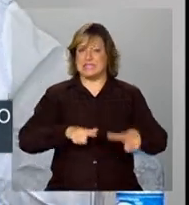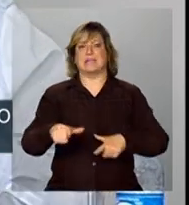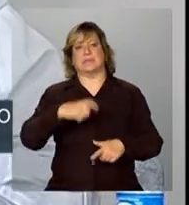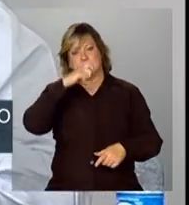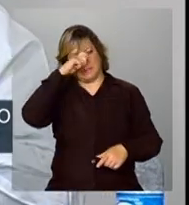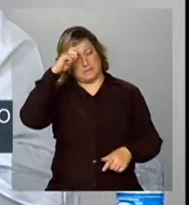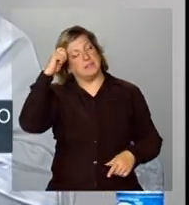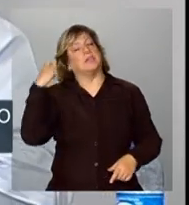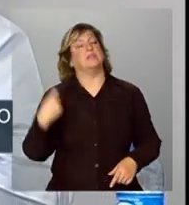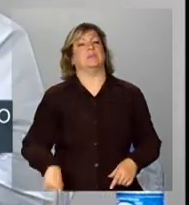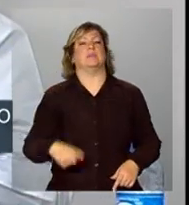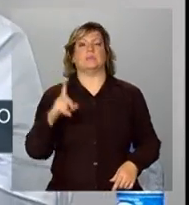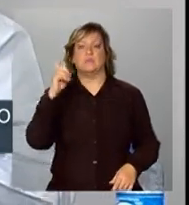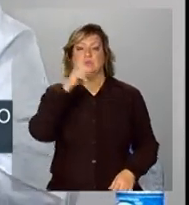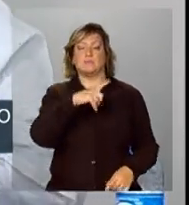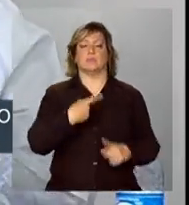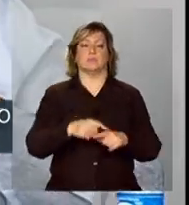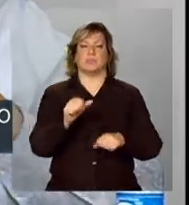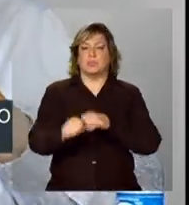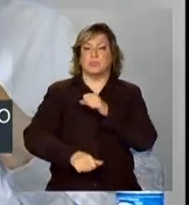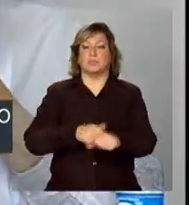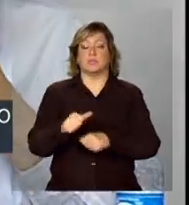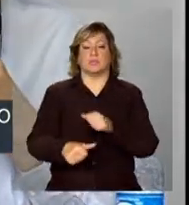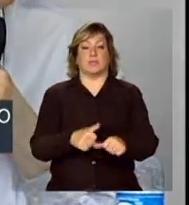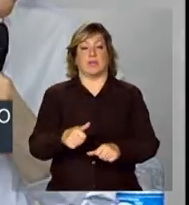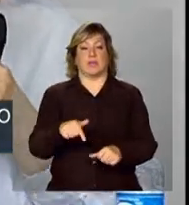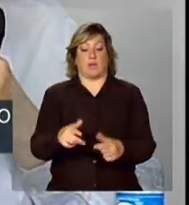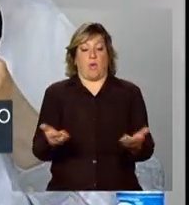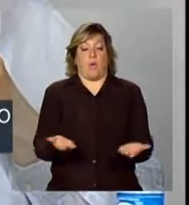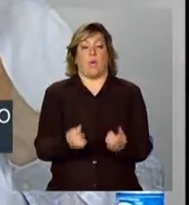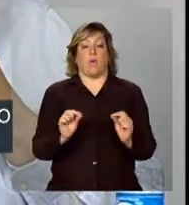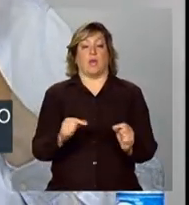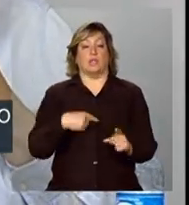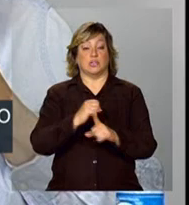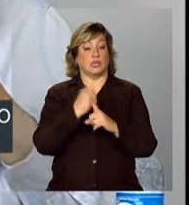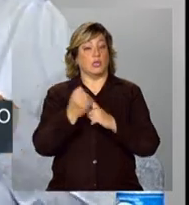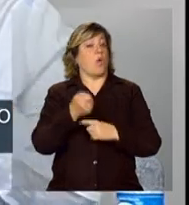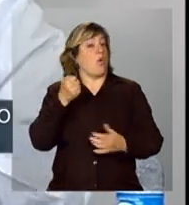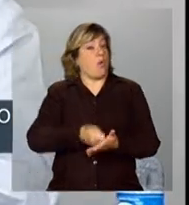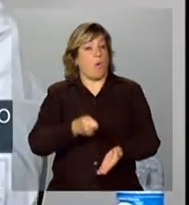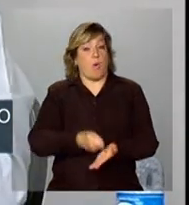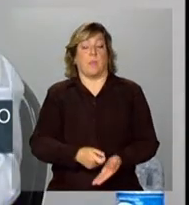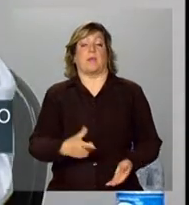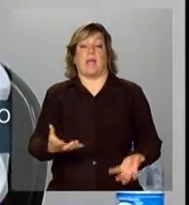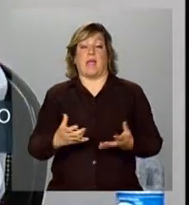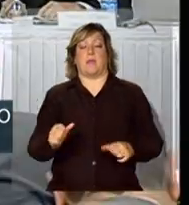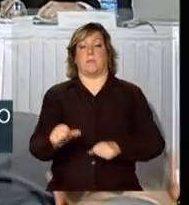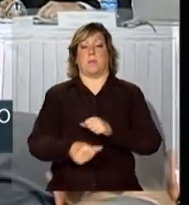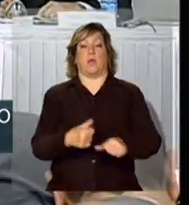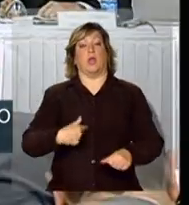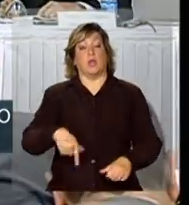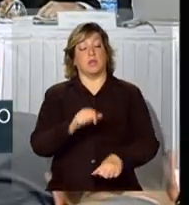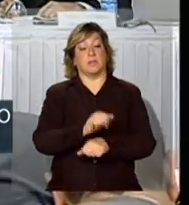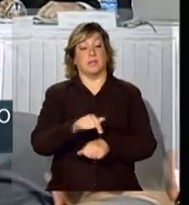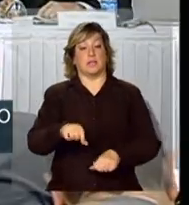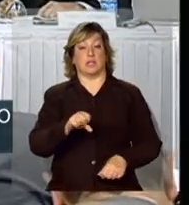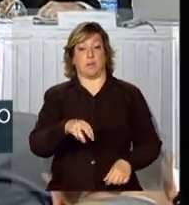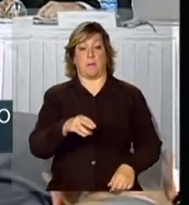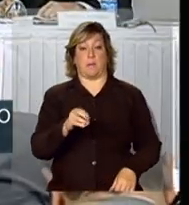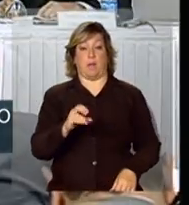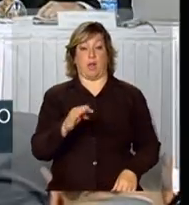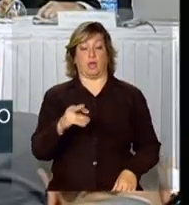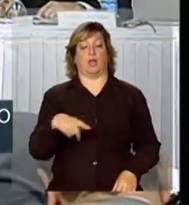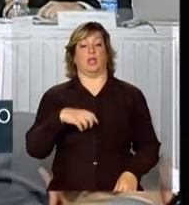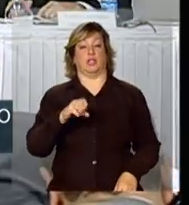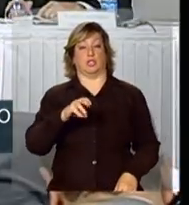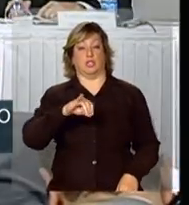para mudar uma realidade, tá? Uma realidade que a sociedade exige que mude. E isso é o que a gente espera da moratória da soja nessa nova fase